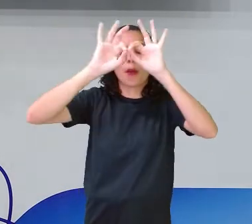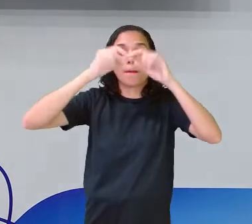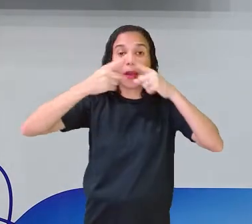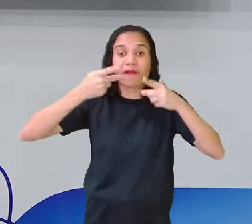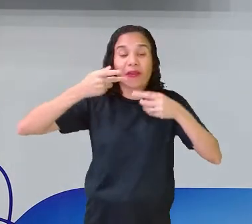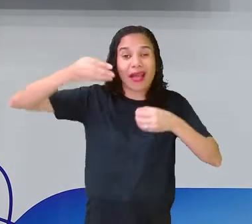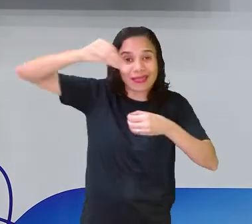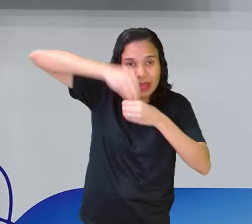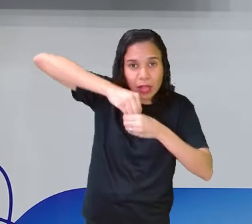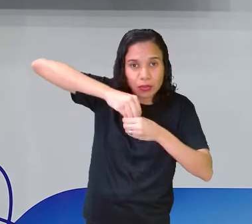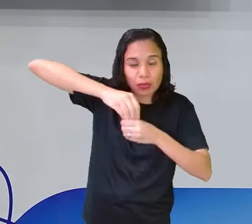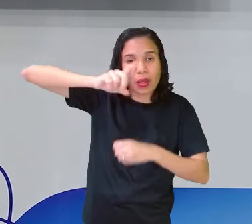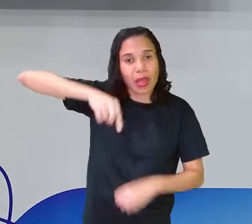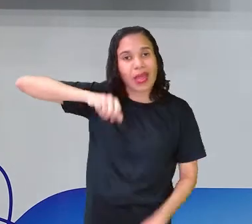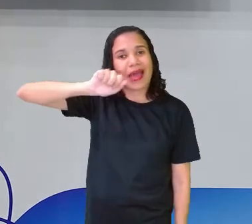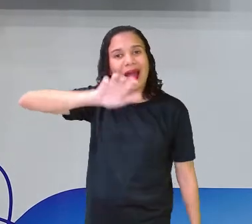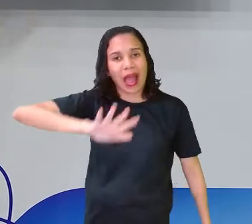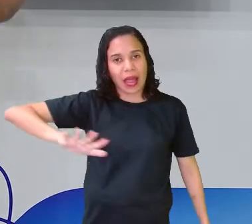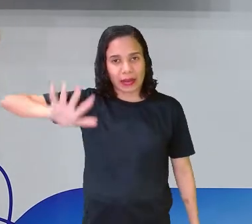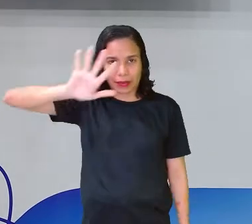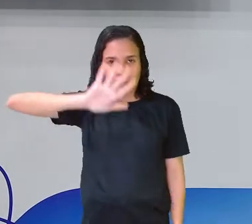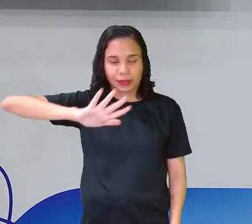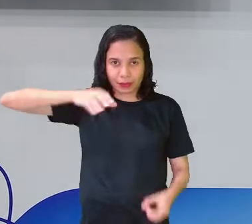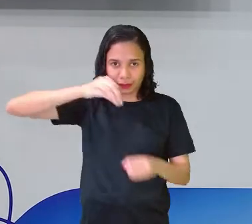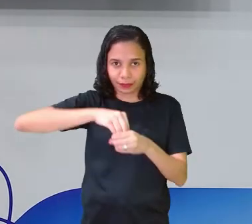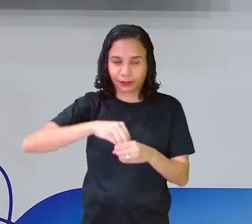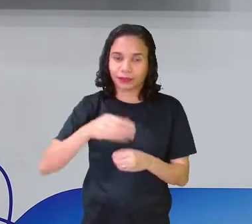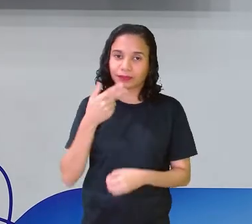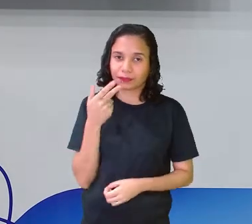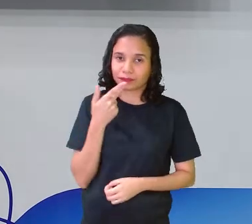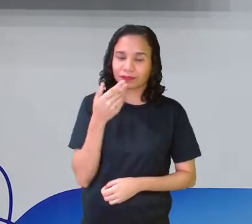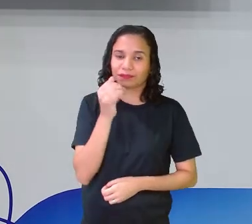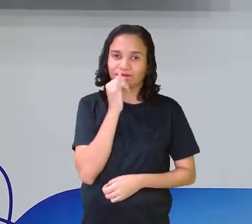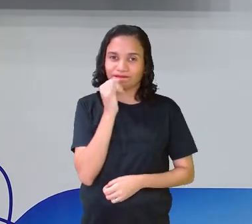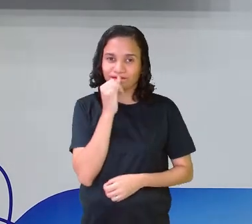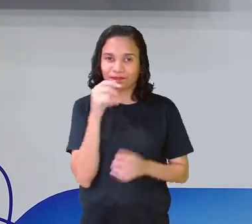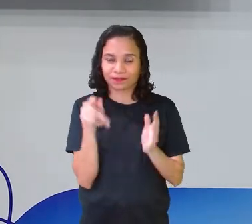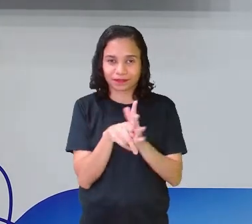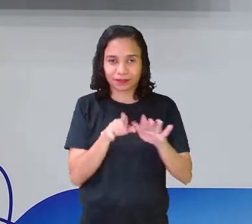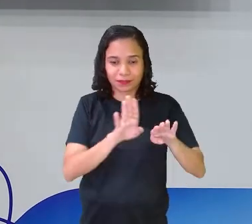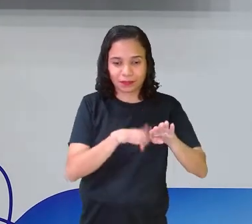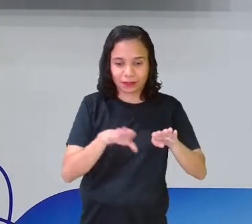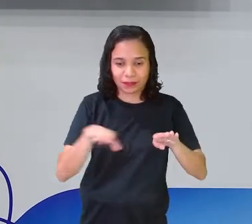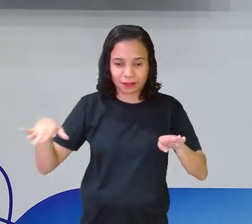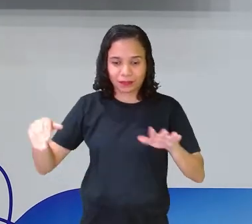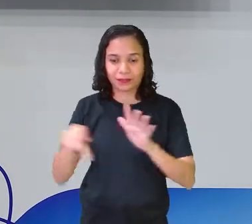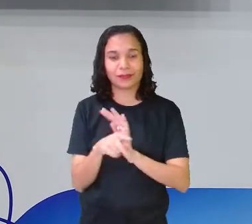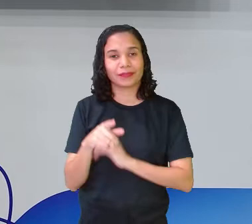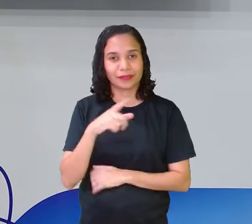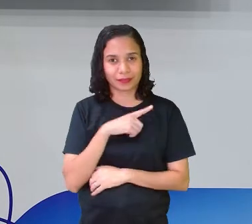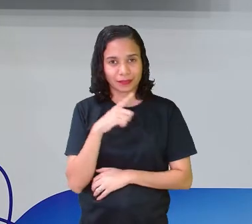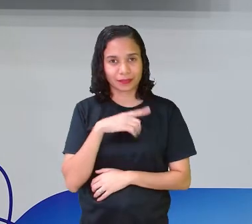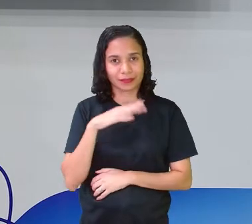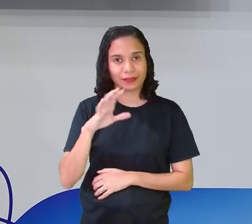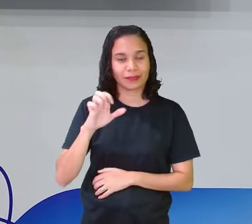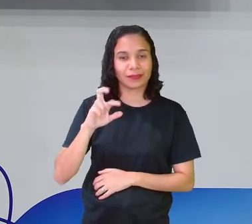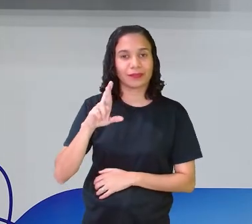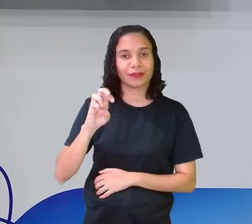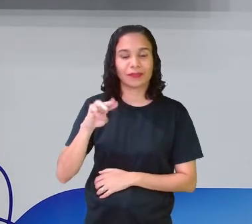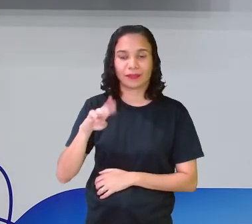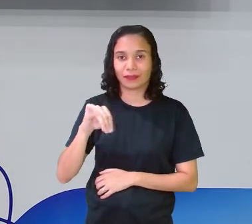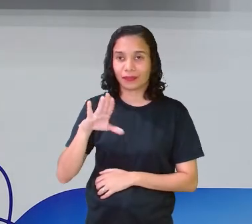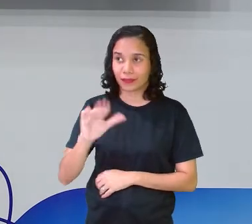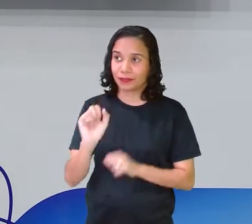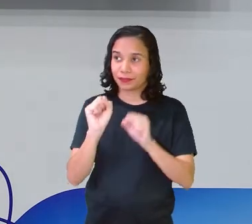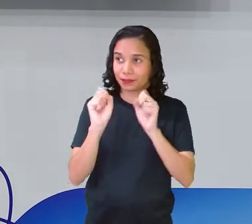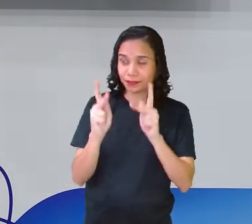eu falo de área, eu quero essa parte interna, como eu dei o exemplo do revestimento do piso em cerâmica,